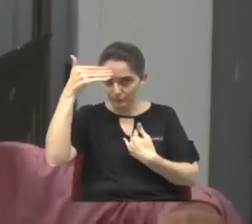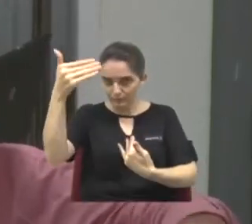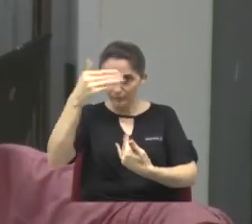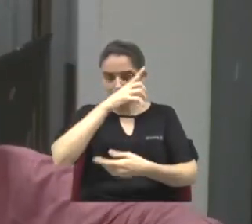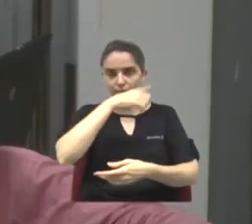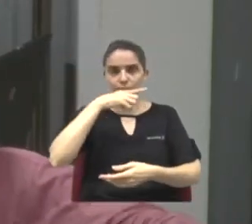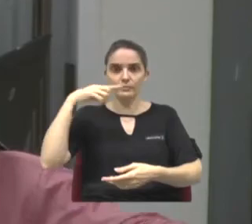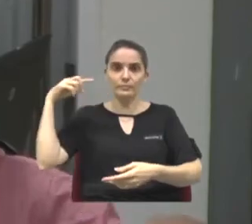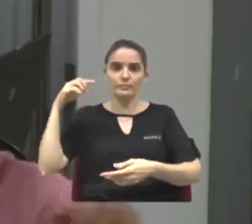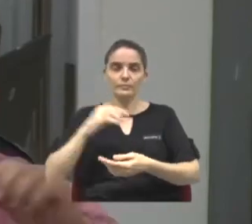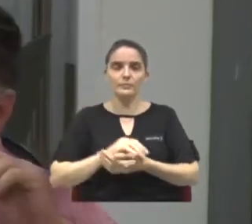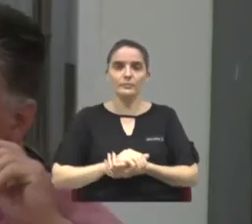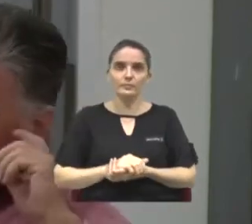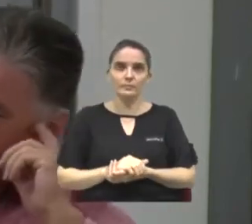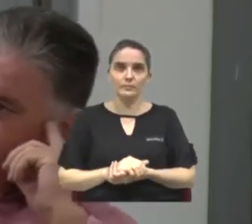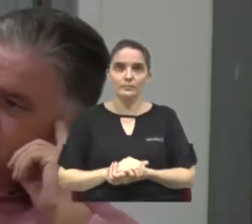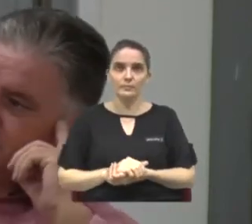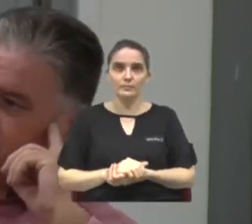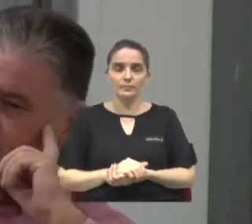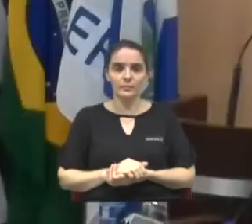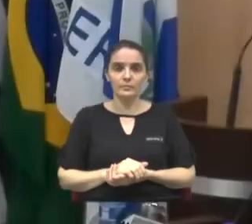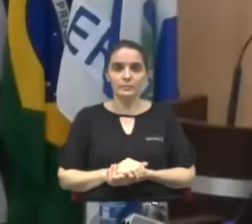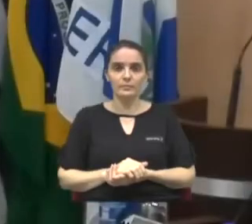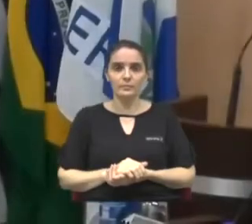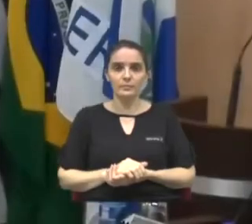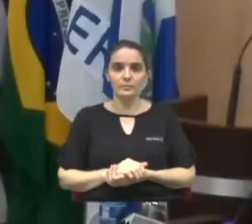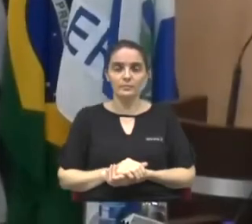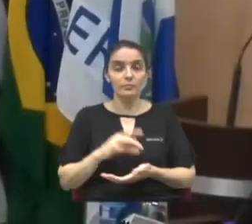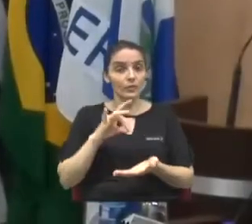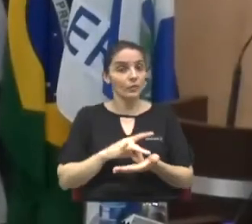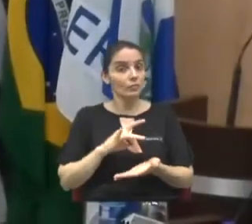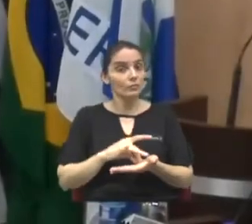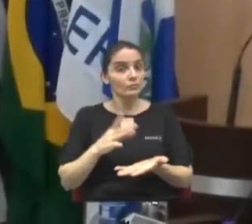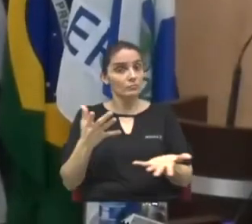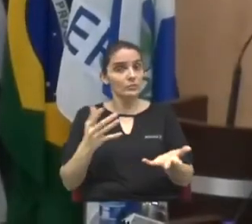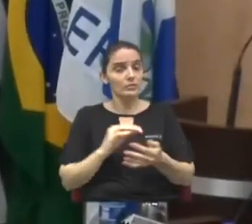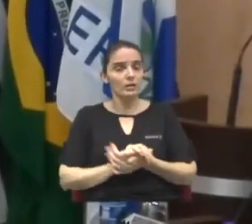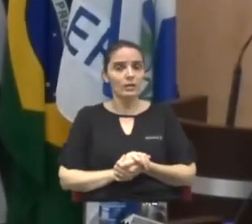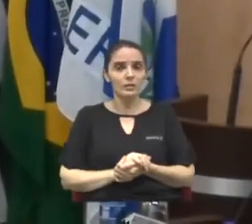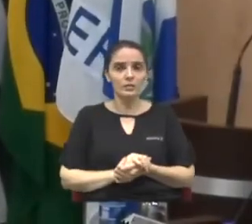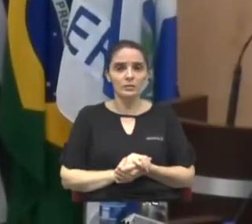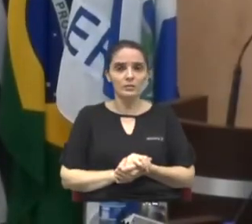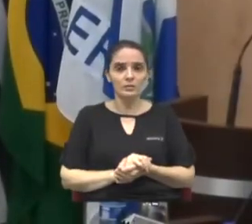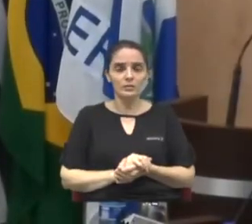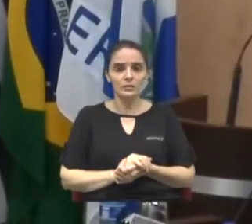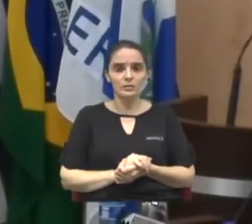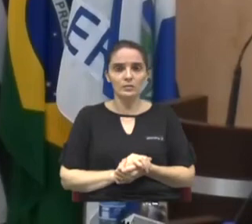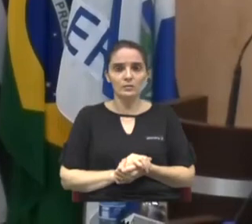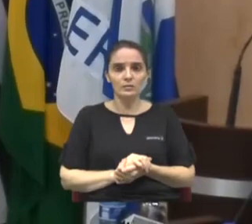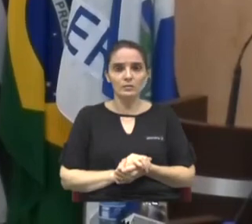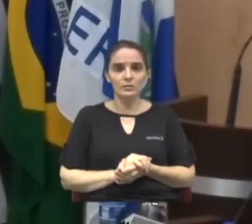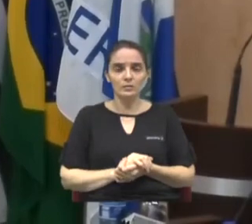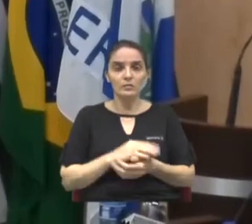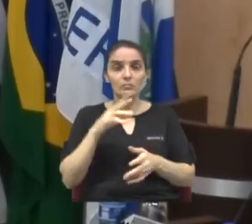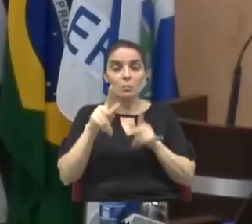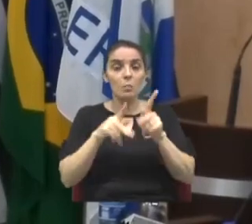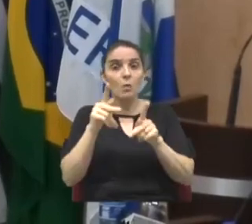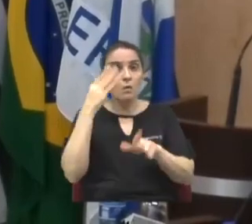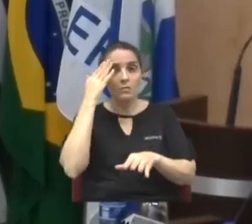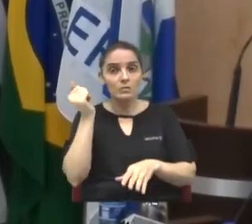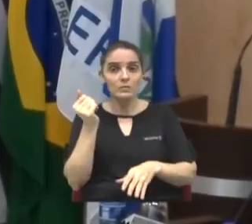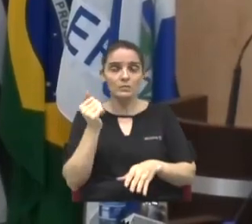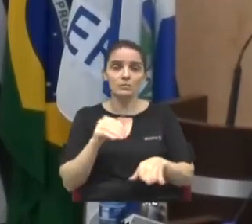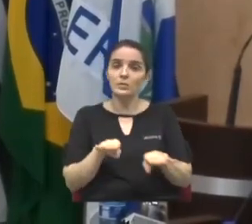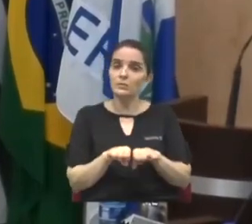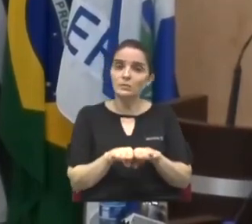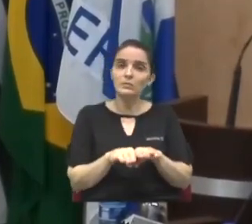Mayra. É exatamente essa a finalidade, para que tanto a população possa saber, quanto